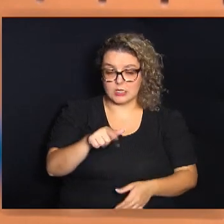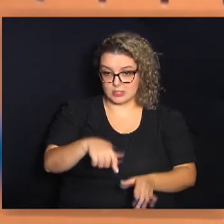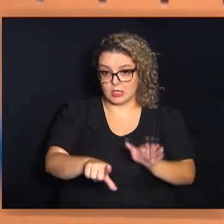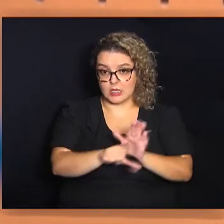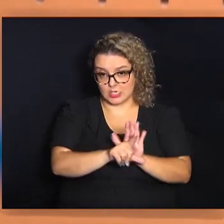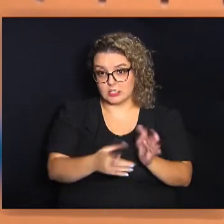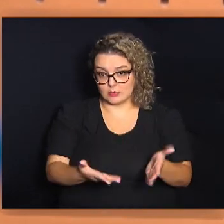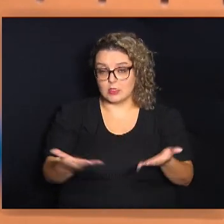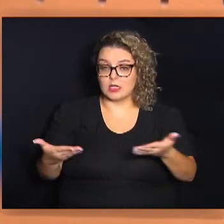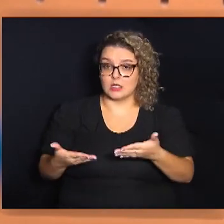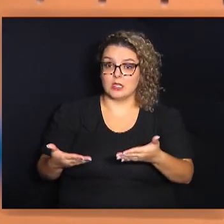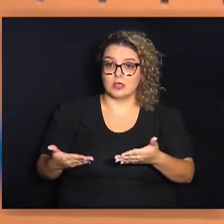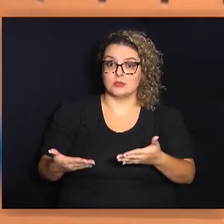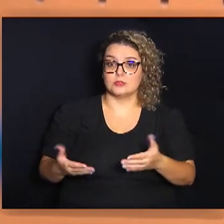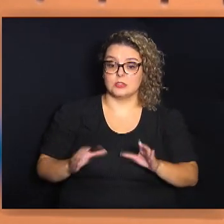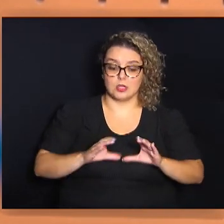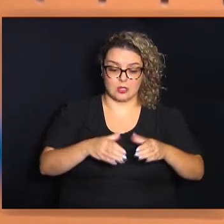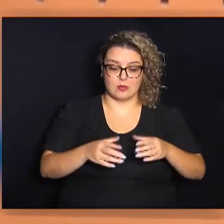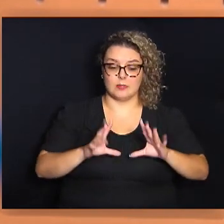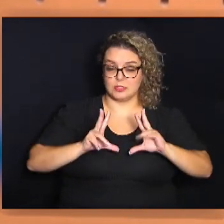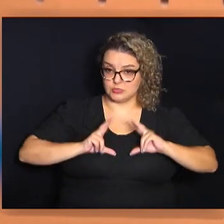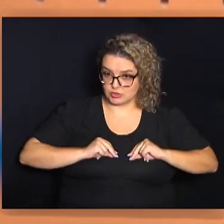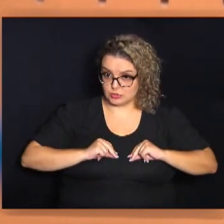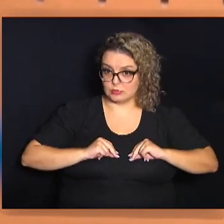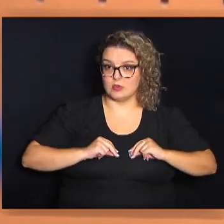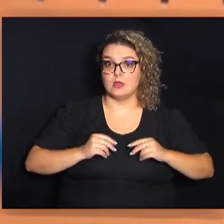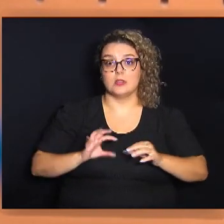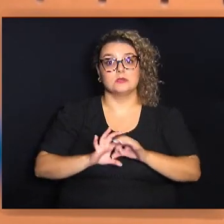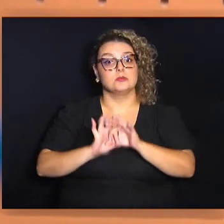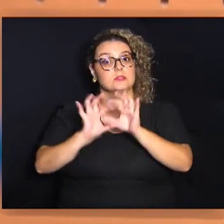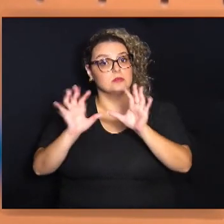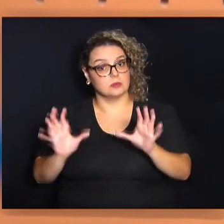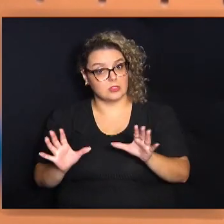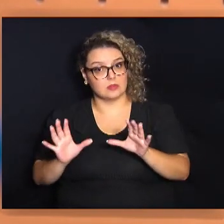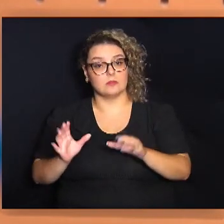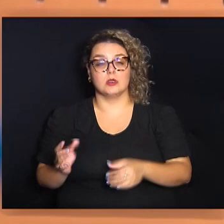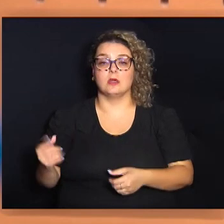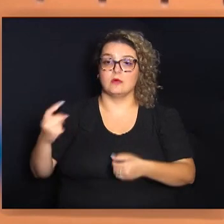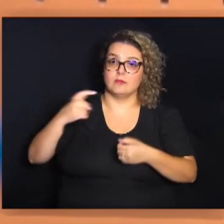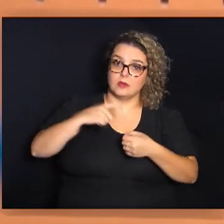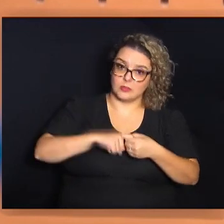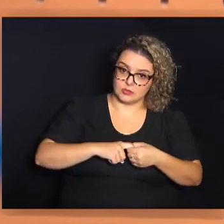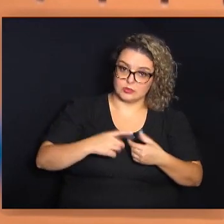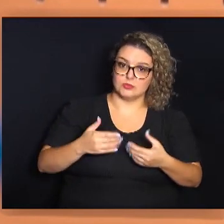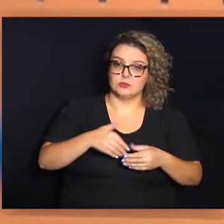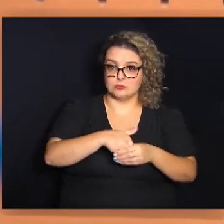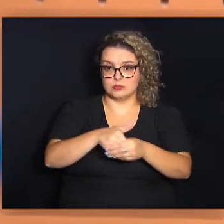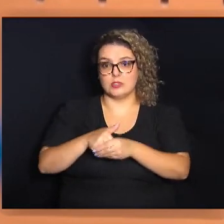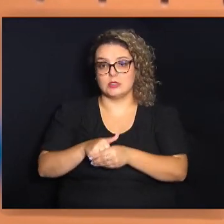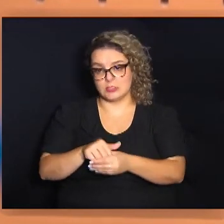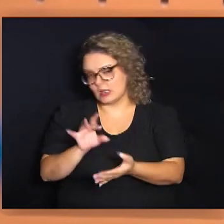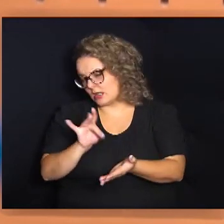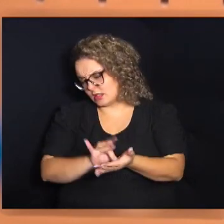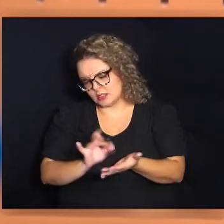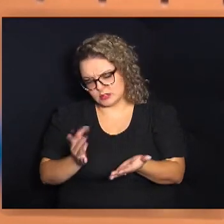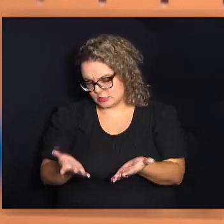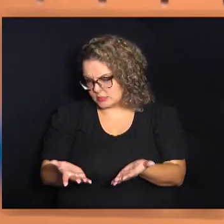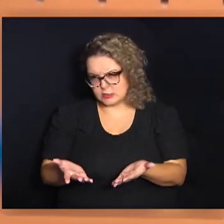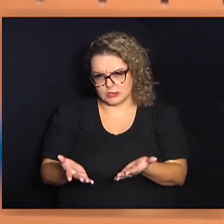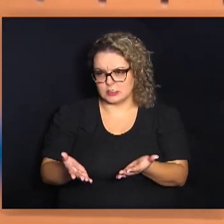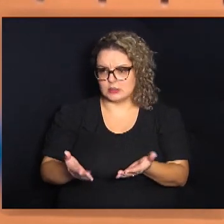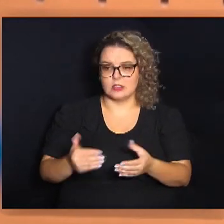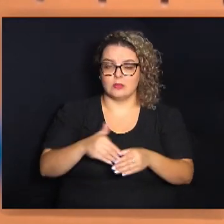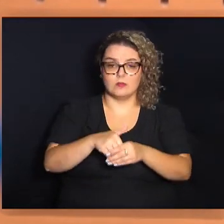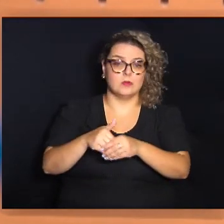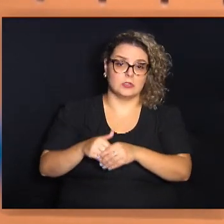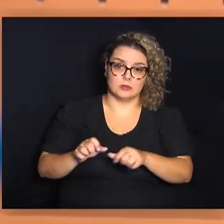legalidade, e agora na comissão de mérito, eles estão aptos já para irem à votação e irão fatalmente ser votados no